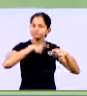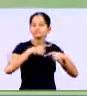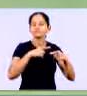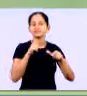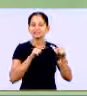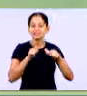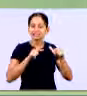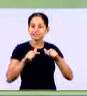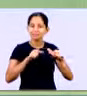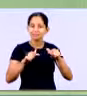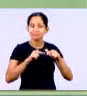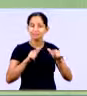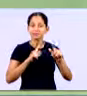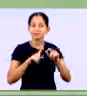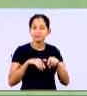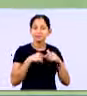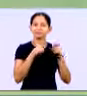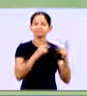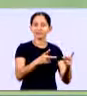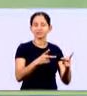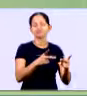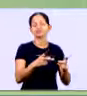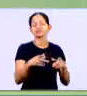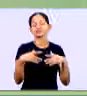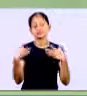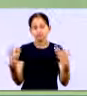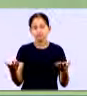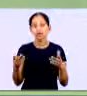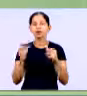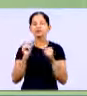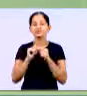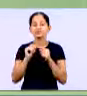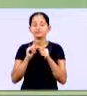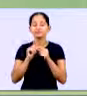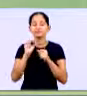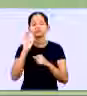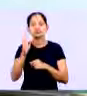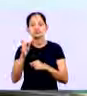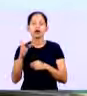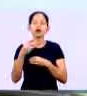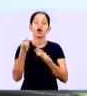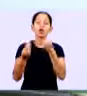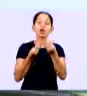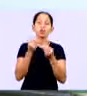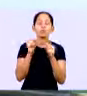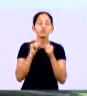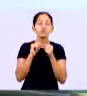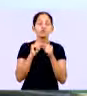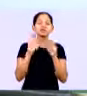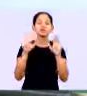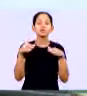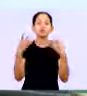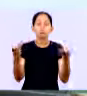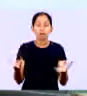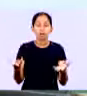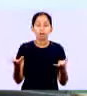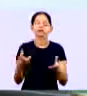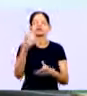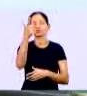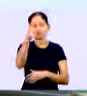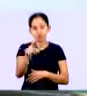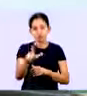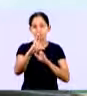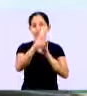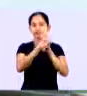estoques adequados. Ou seja, ele vai detalhar aquilo que eu vou utilizar no meu processo produtivo. Entra novamente aí a regra.